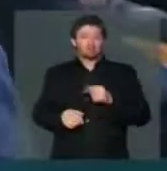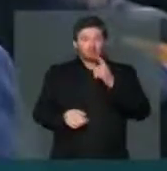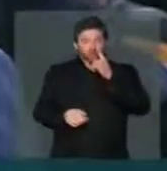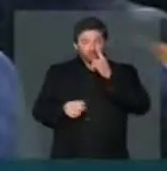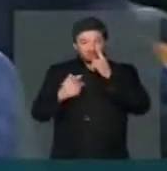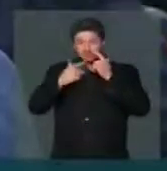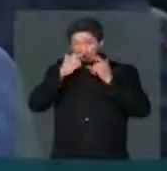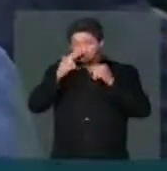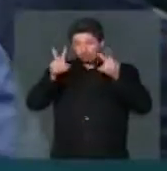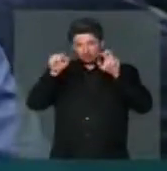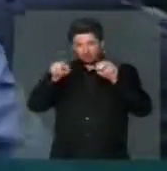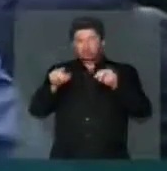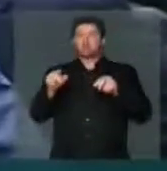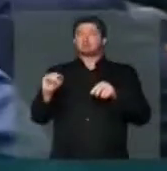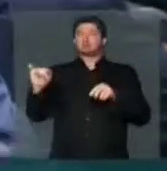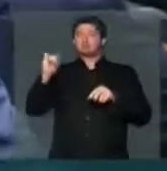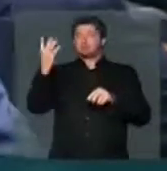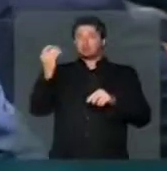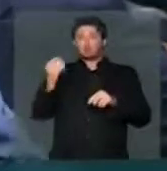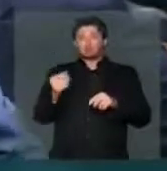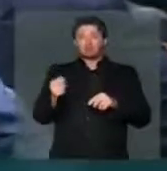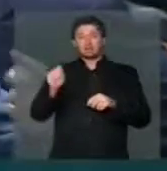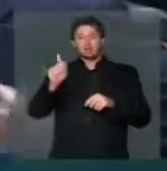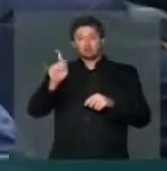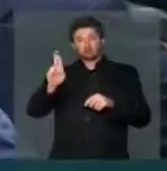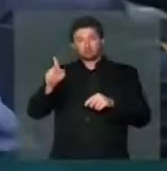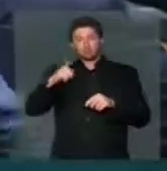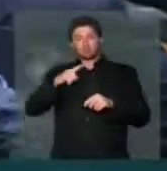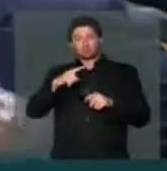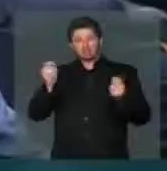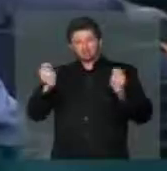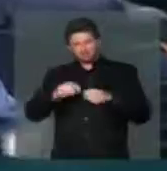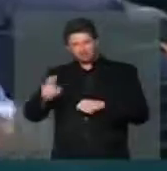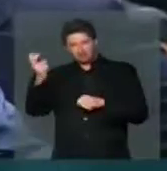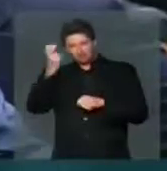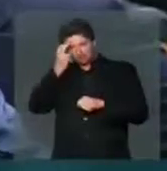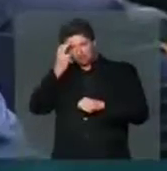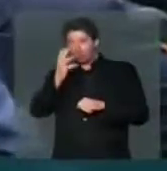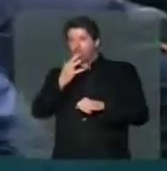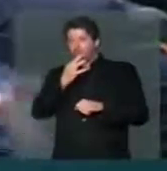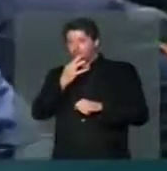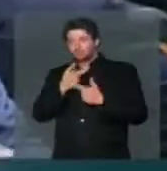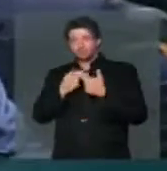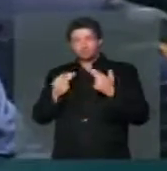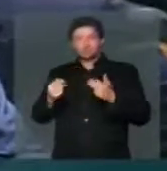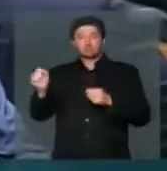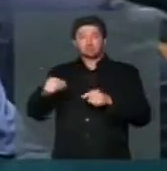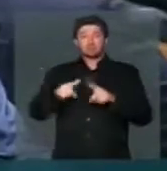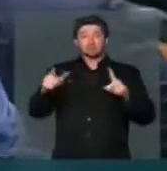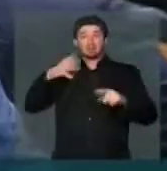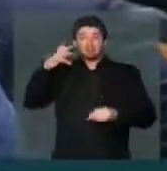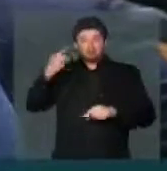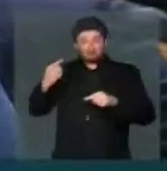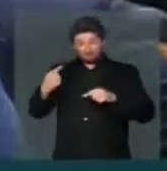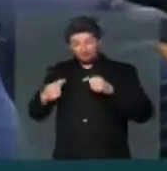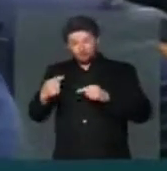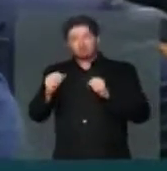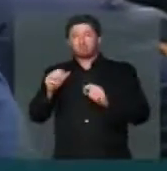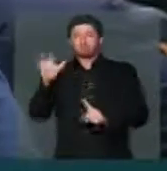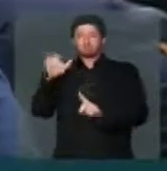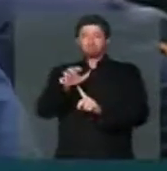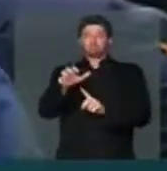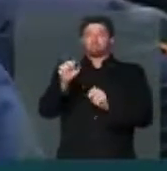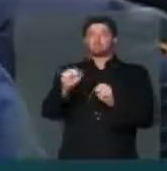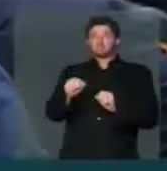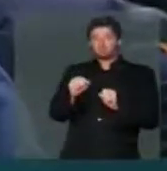dessa envergadura, que a AGU teria a capacidade intelectual, de conhecimento e tudo, mas politicamente pode ter